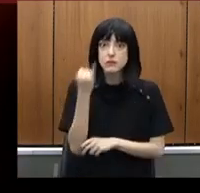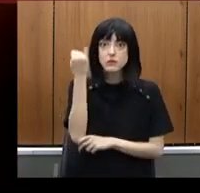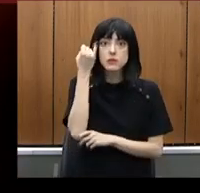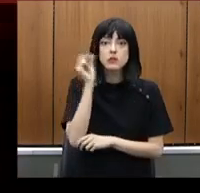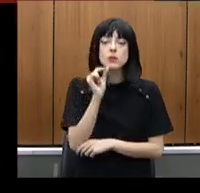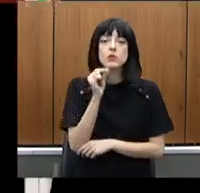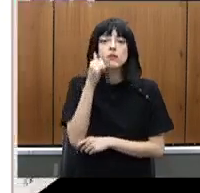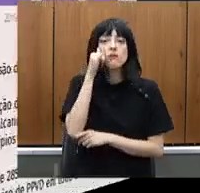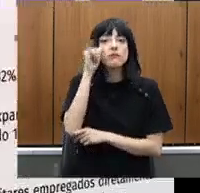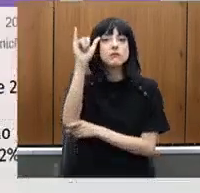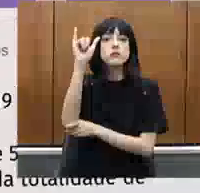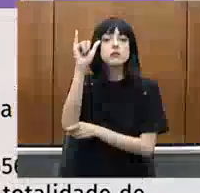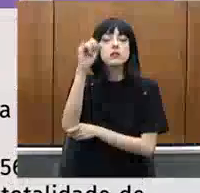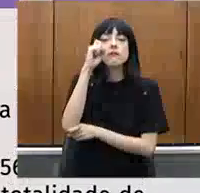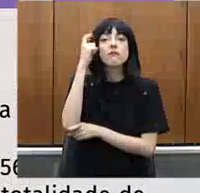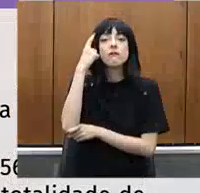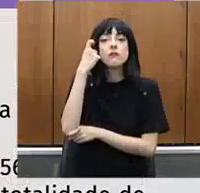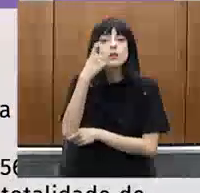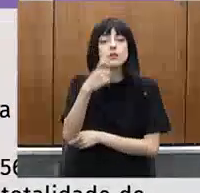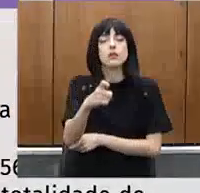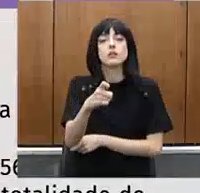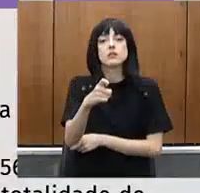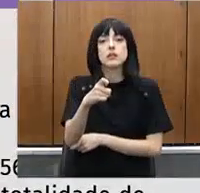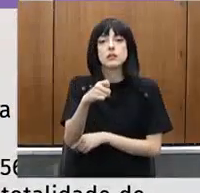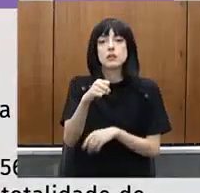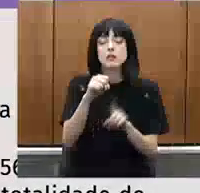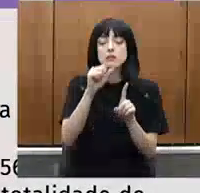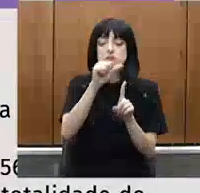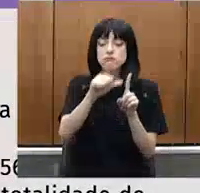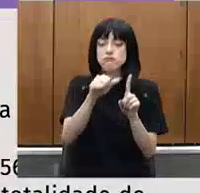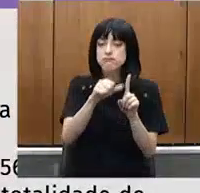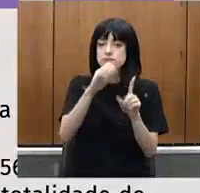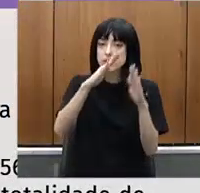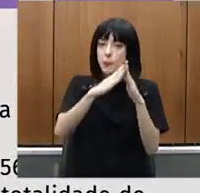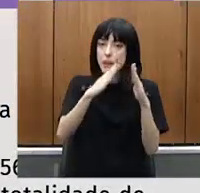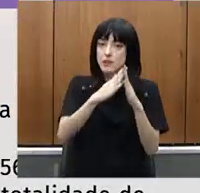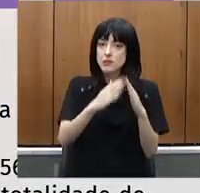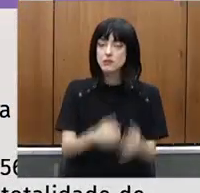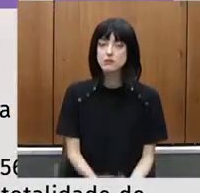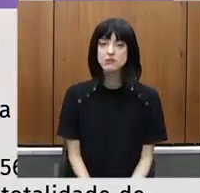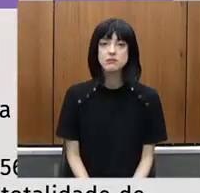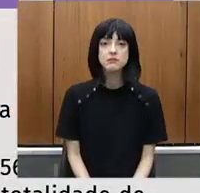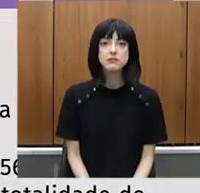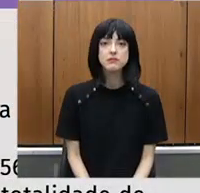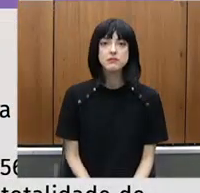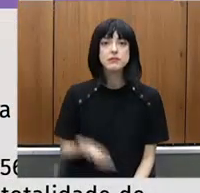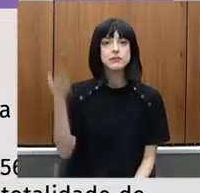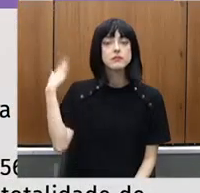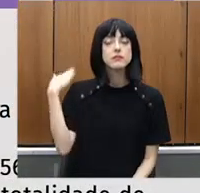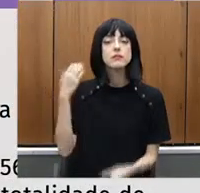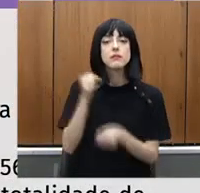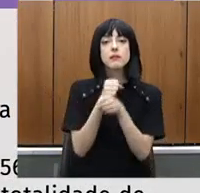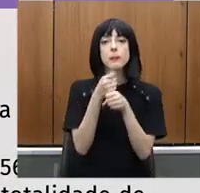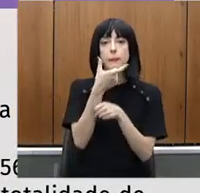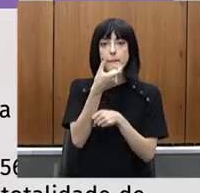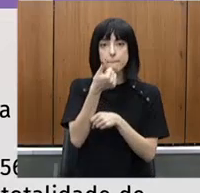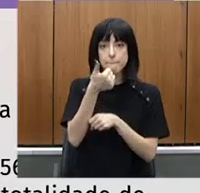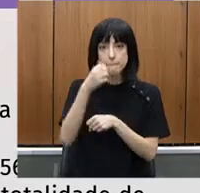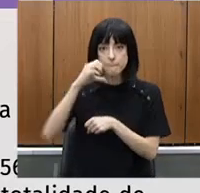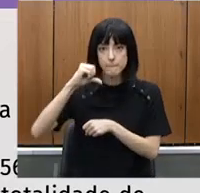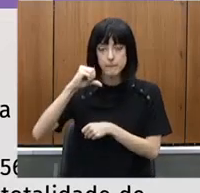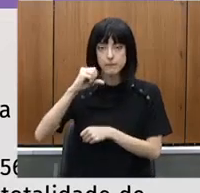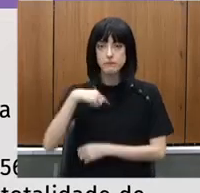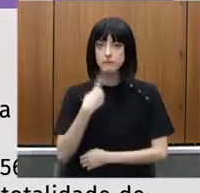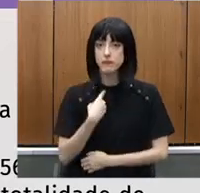a violência doméstica nós desde 2019 a gente só tinha o serviço o serviço especializado né